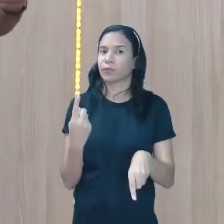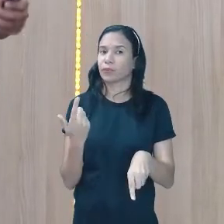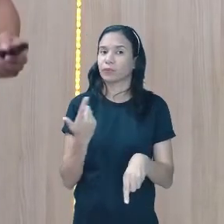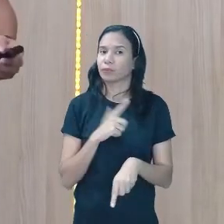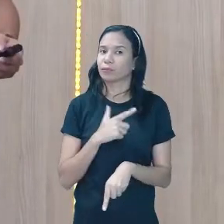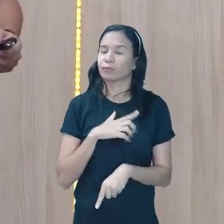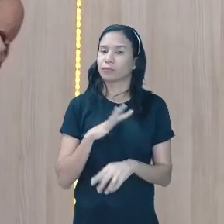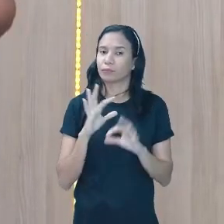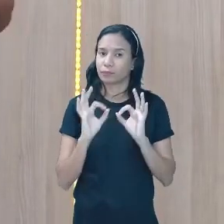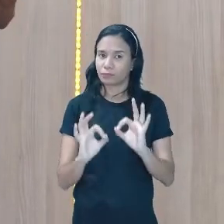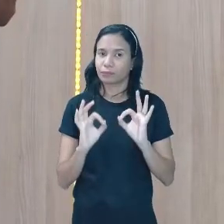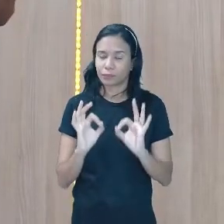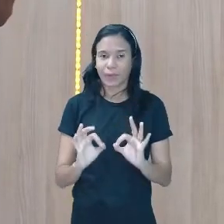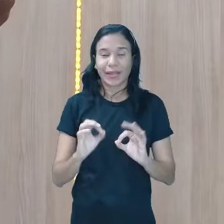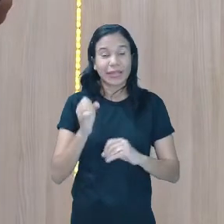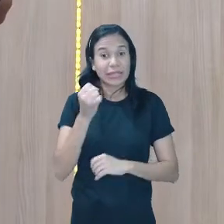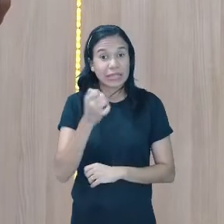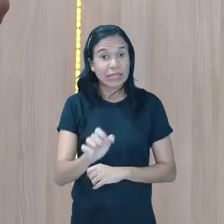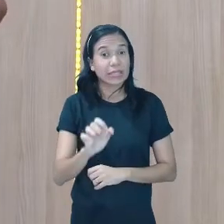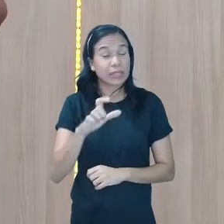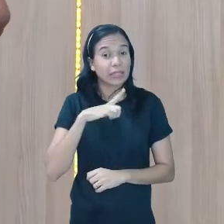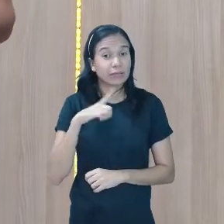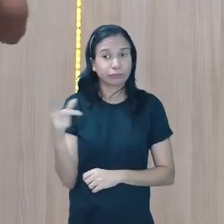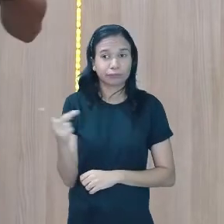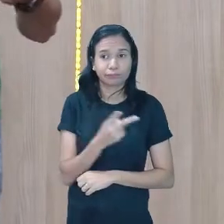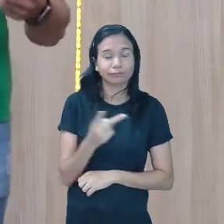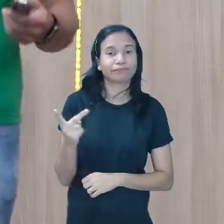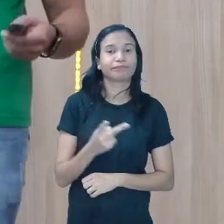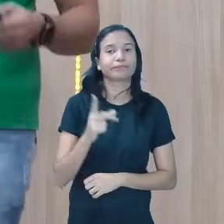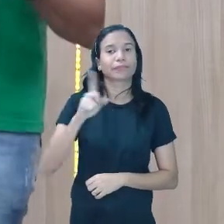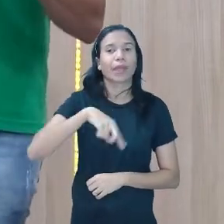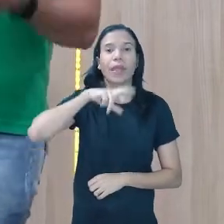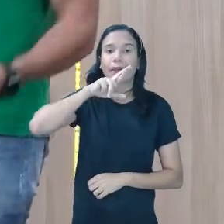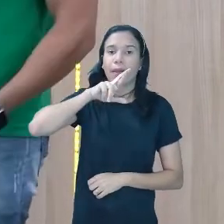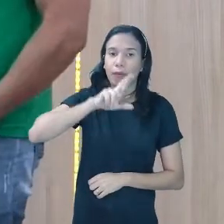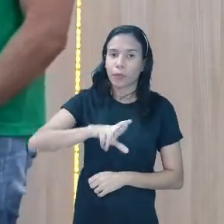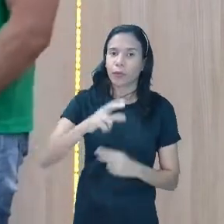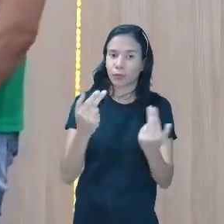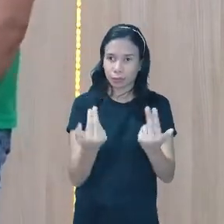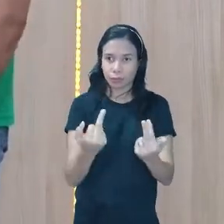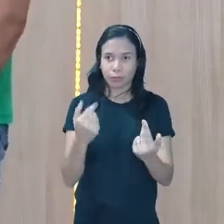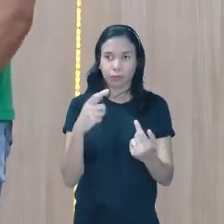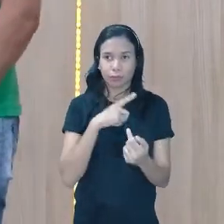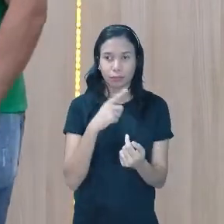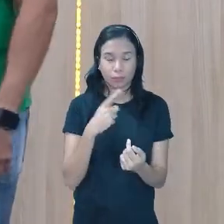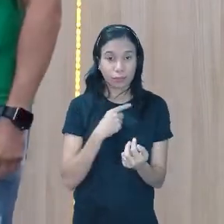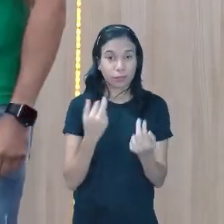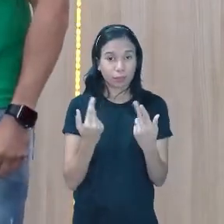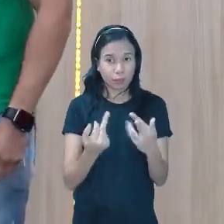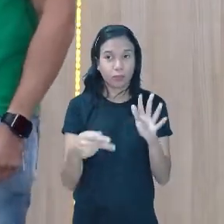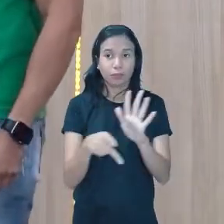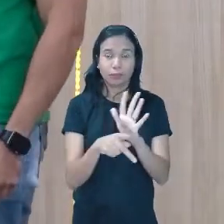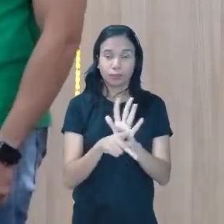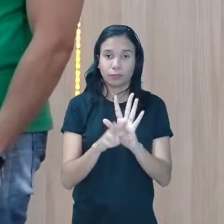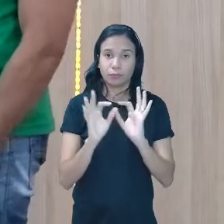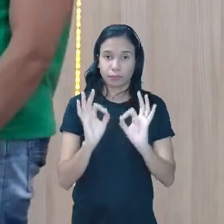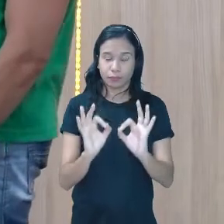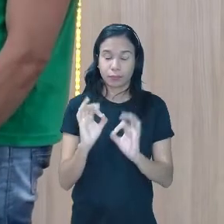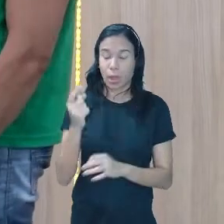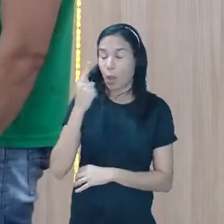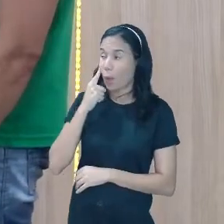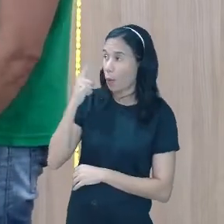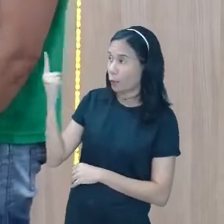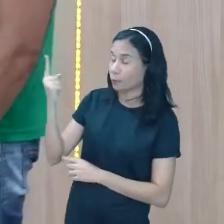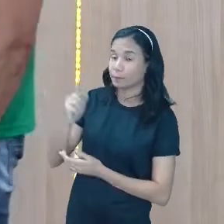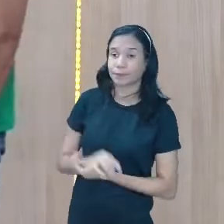uma proporção. Se os dois resultados forem iguais, essas duas razões formam sim uma proporção. Então